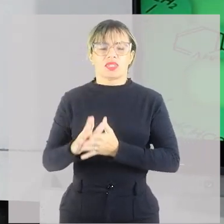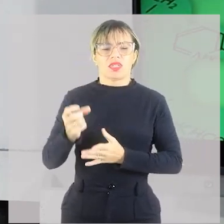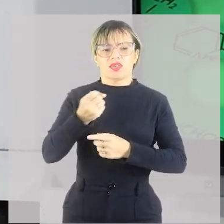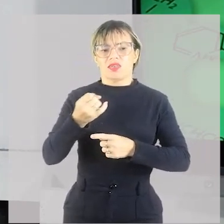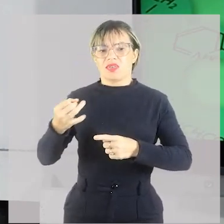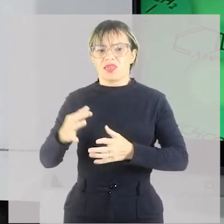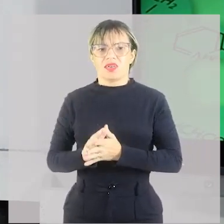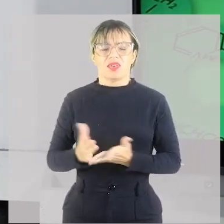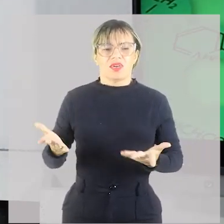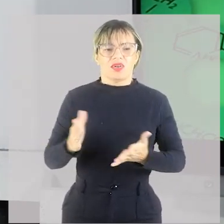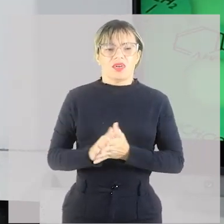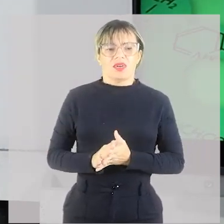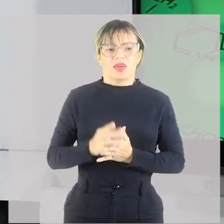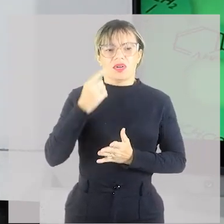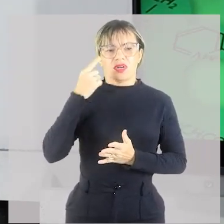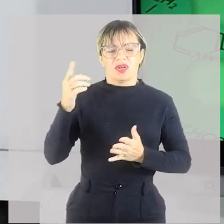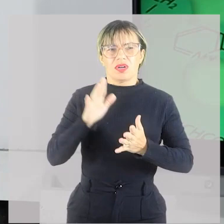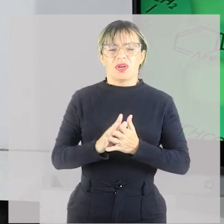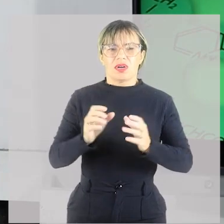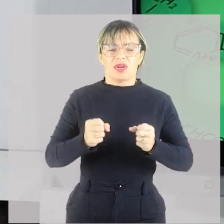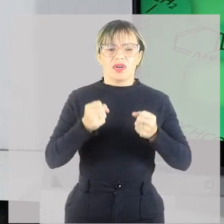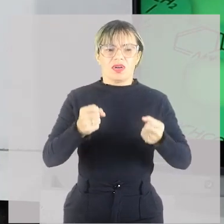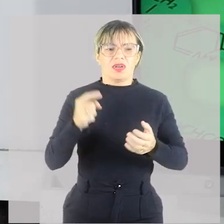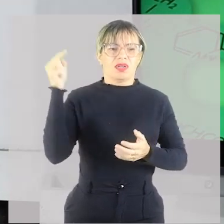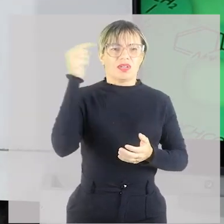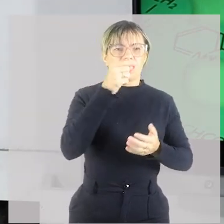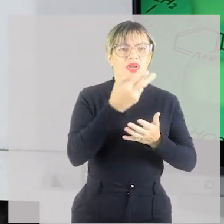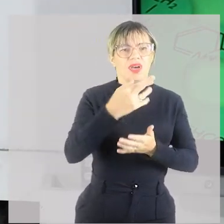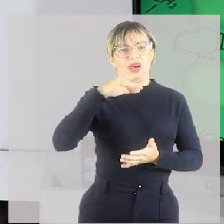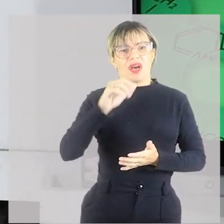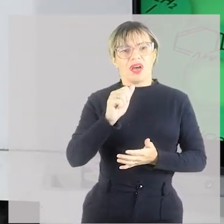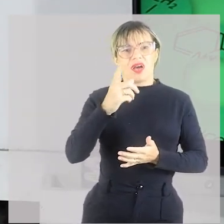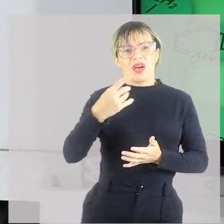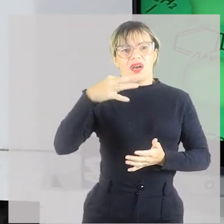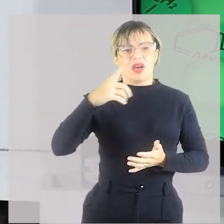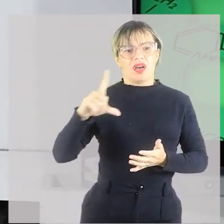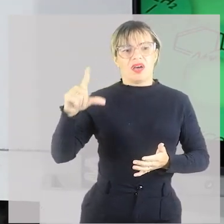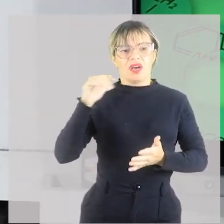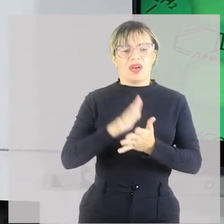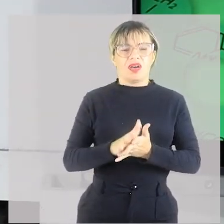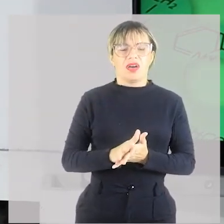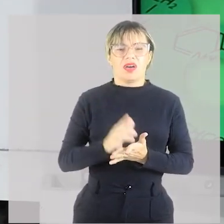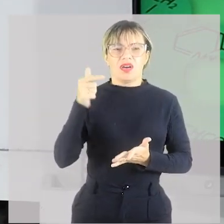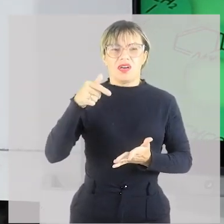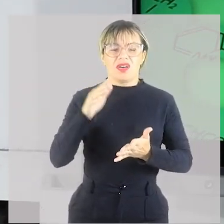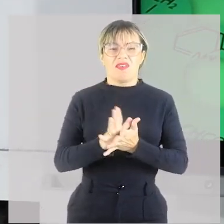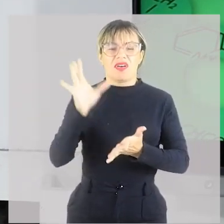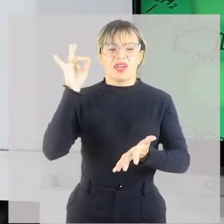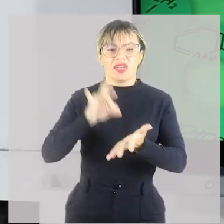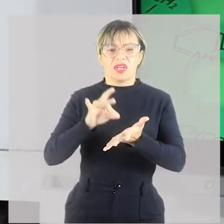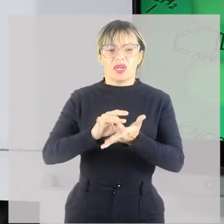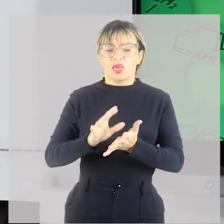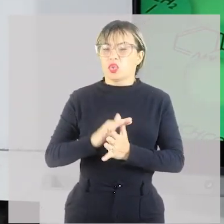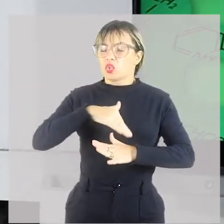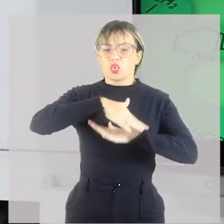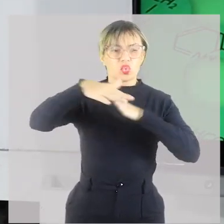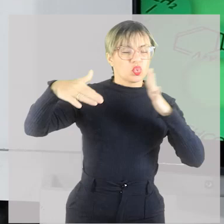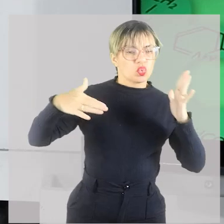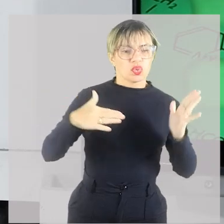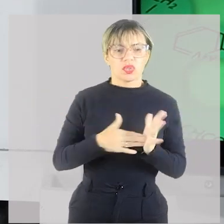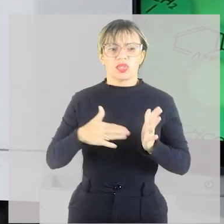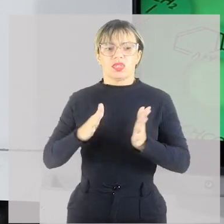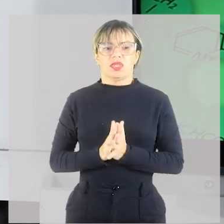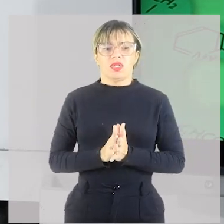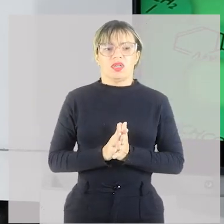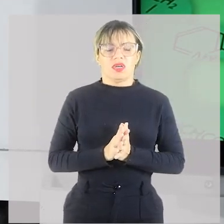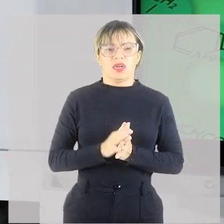às vezes você é um pouco desligado, pode imaginar que isso aqui é radical. Na verdade, isso aqui tudo é a cadeia principal, ó. Isso aqui tudo